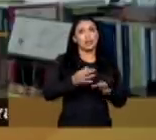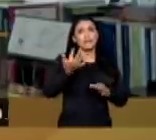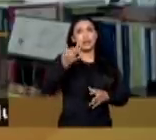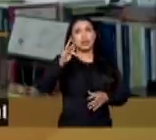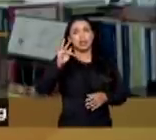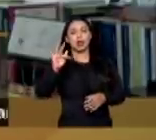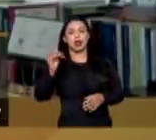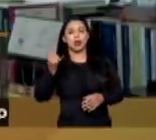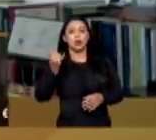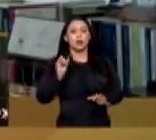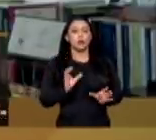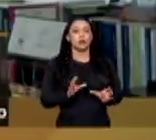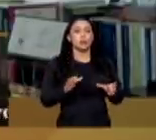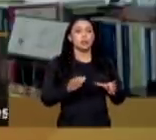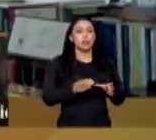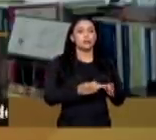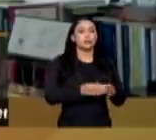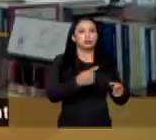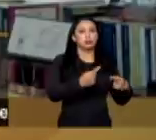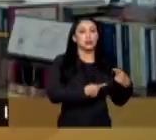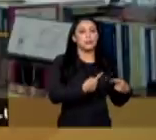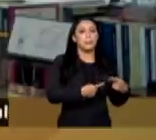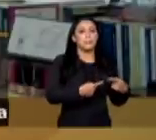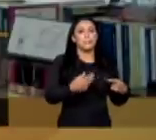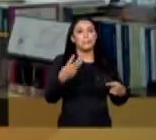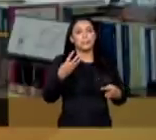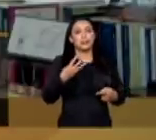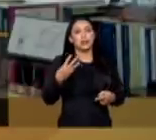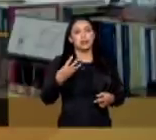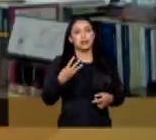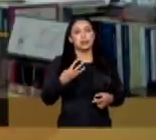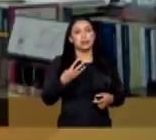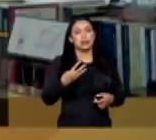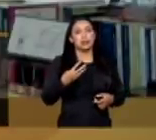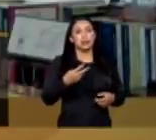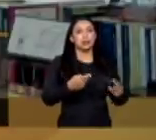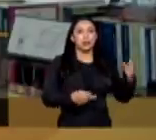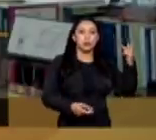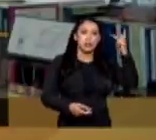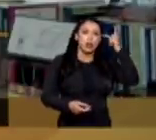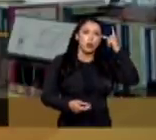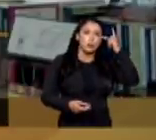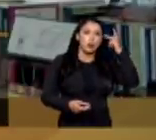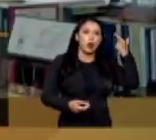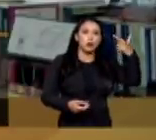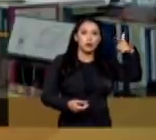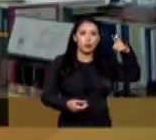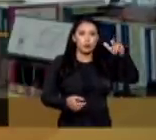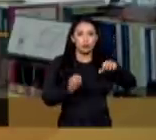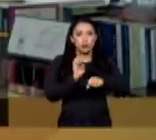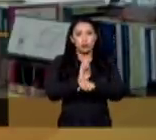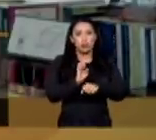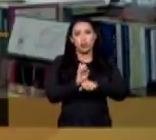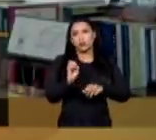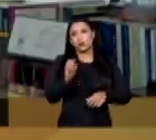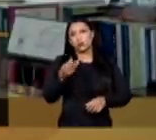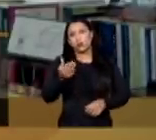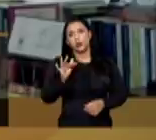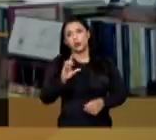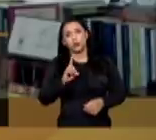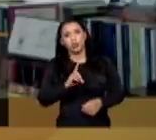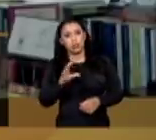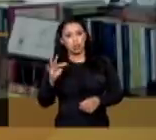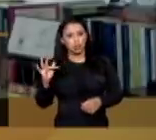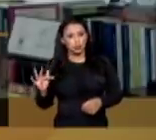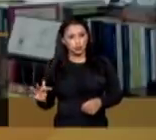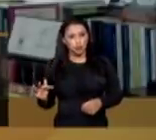seria a terceira região, São Paulo, Mato Grosso do Sul, ou o Distrito Federal, e tendo em vista